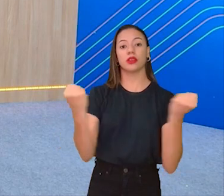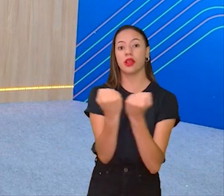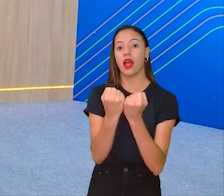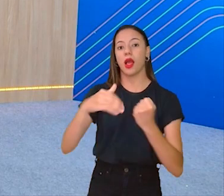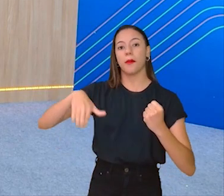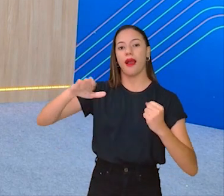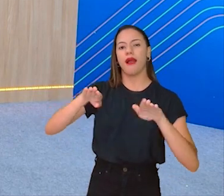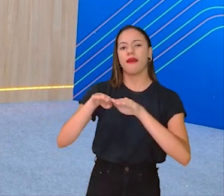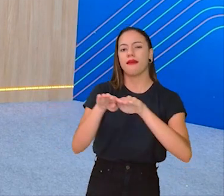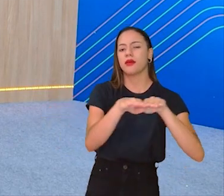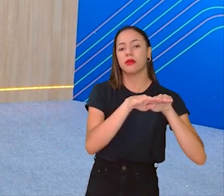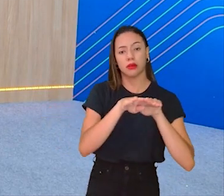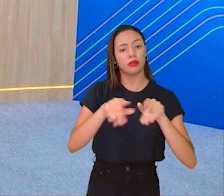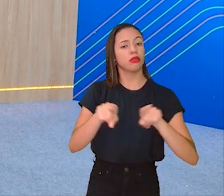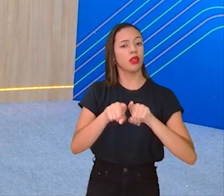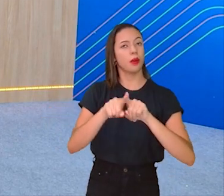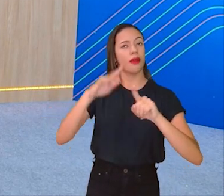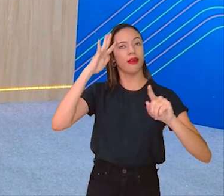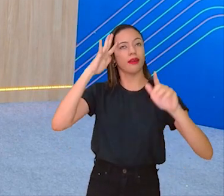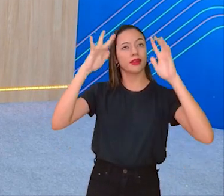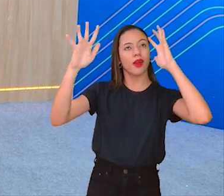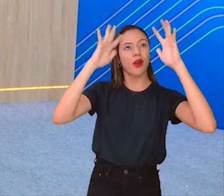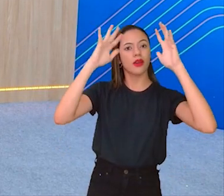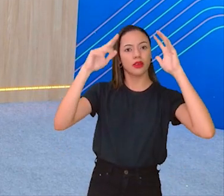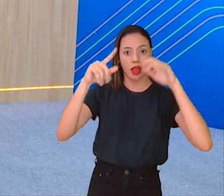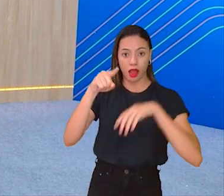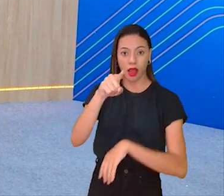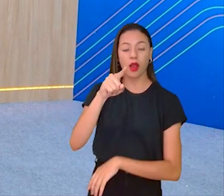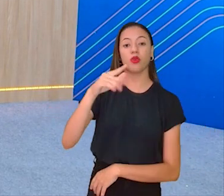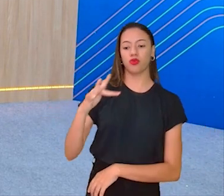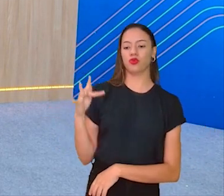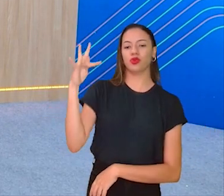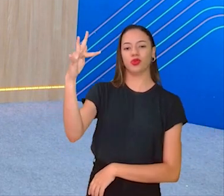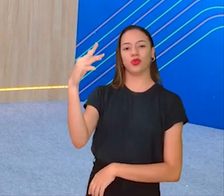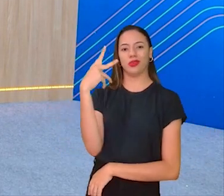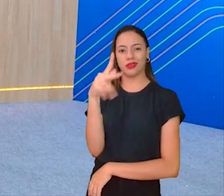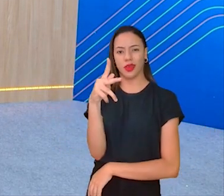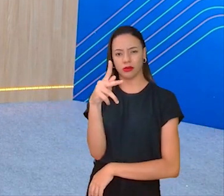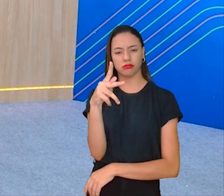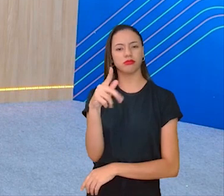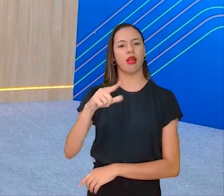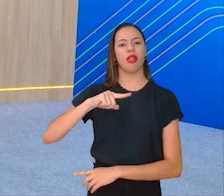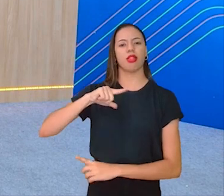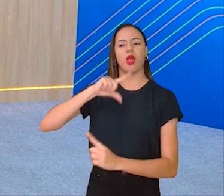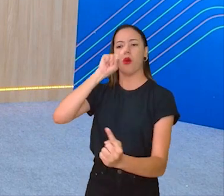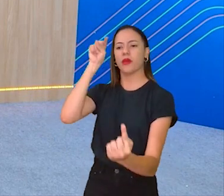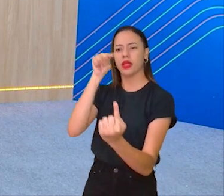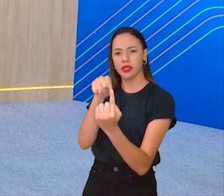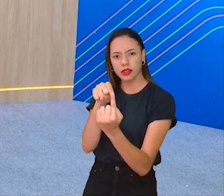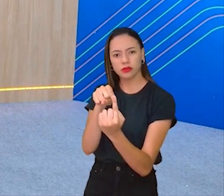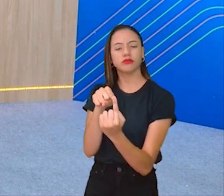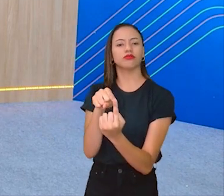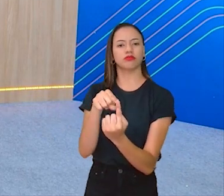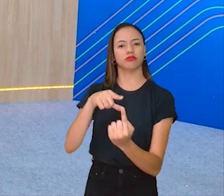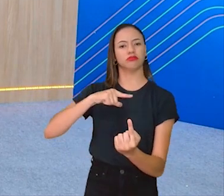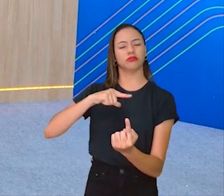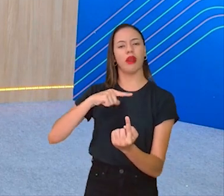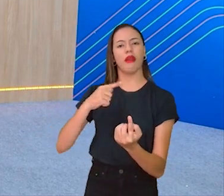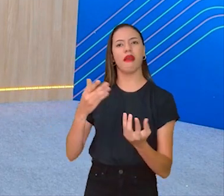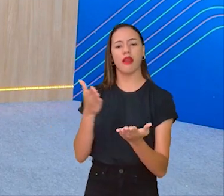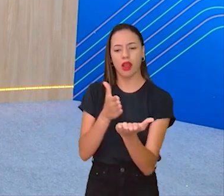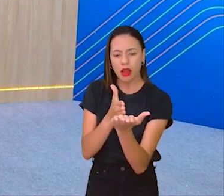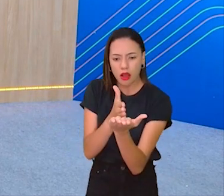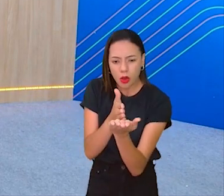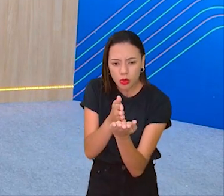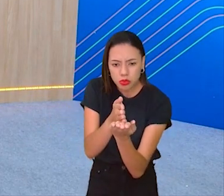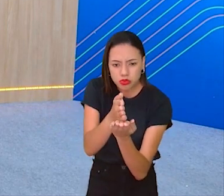igualitária, como sonhar também o seu futuro, como sonhar também ter um propósito, né? Ter um